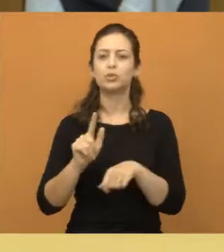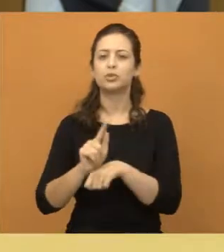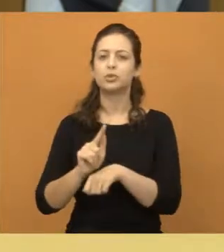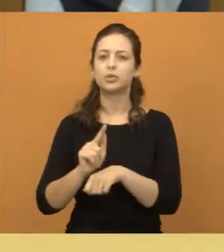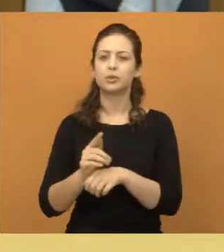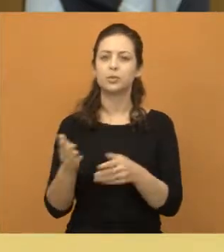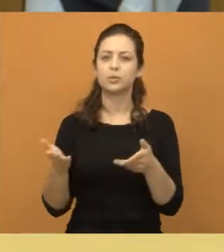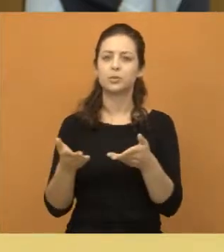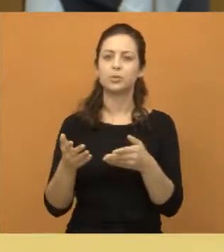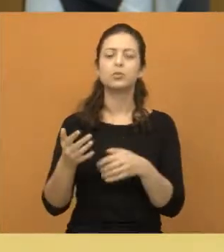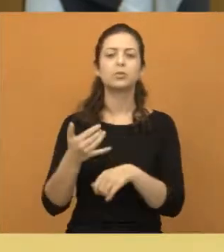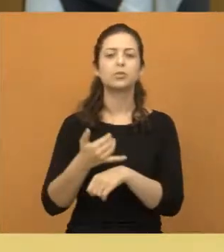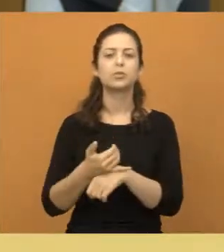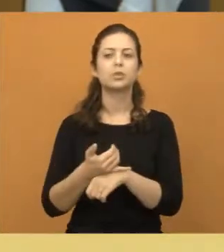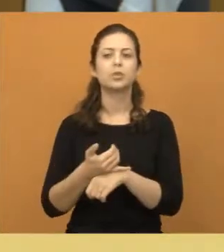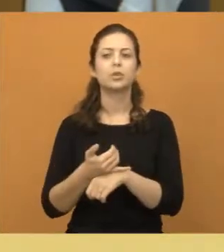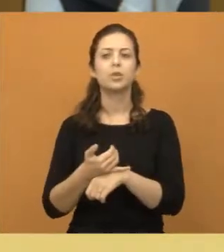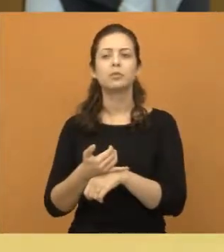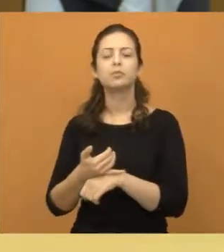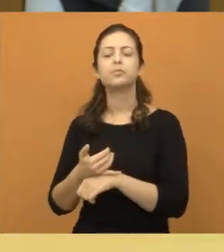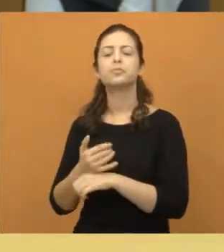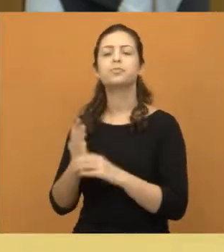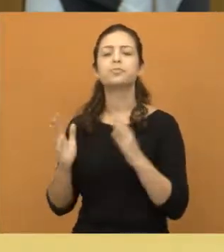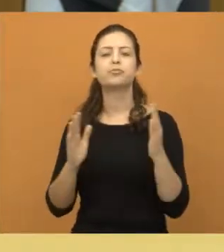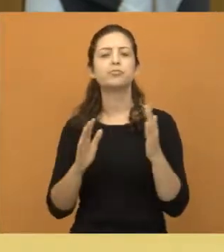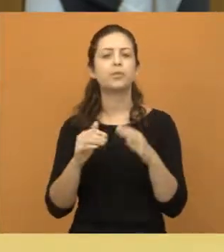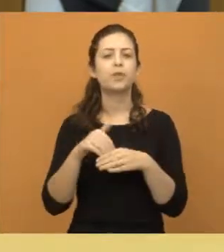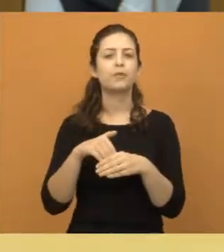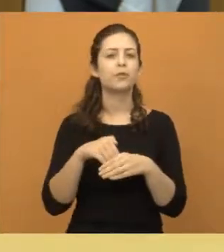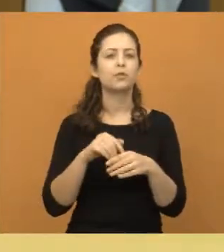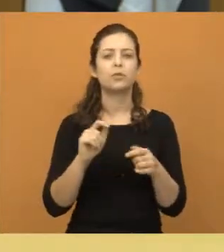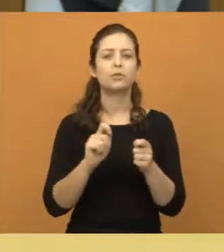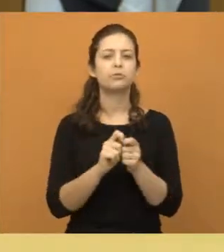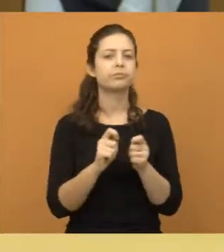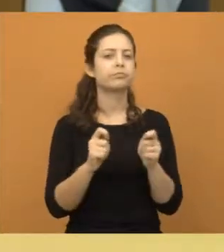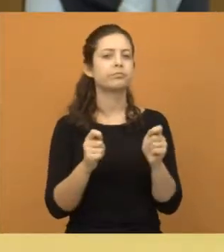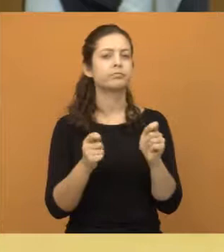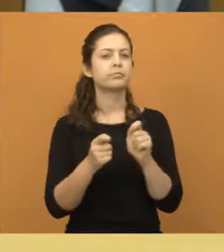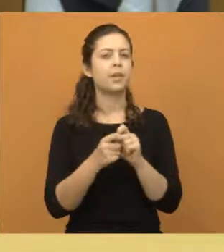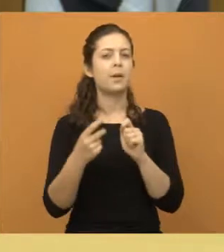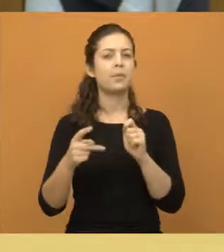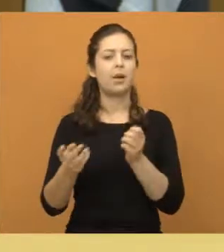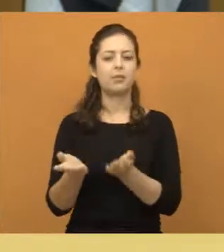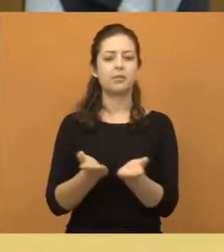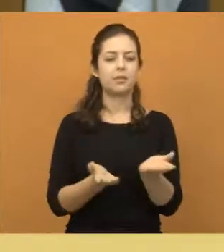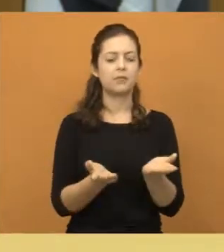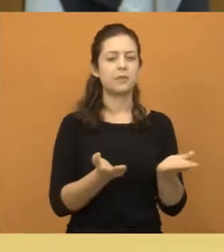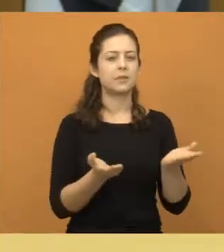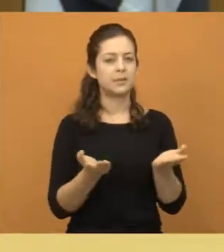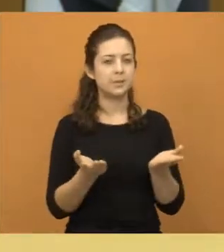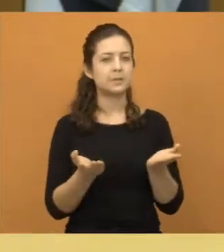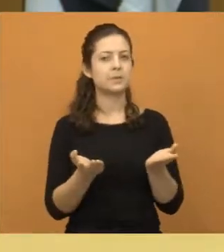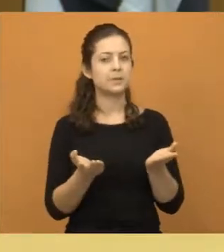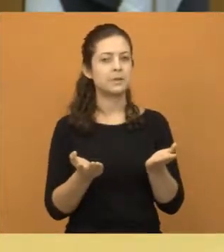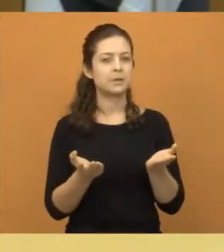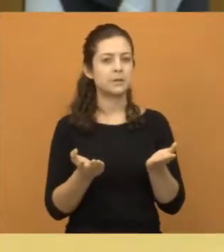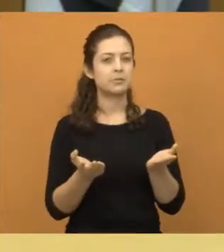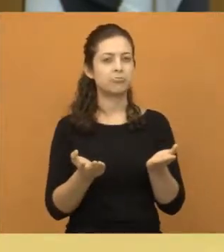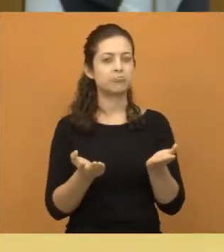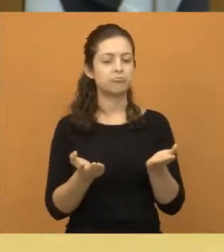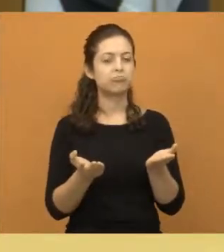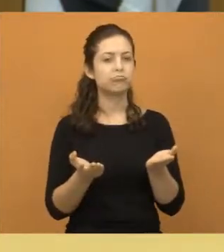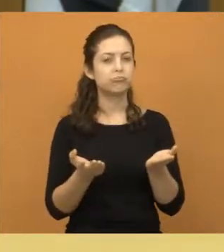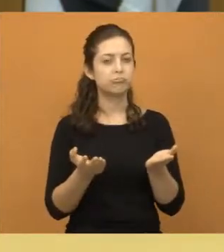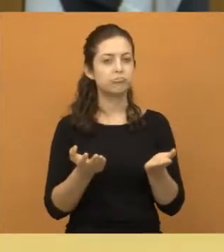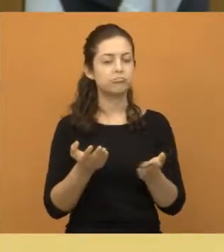gestão, no momento em que nós votamos aqui, o reajuste para os servidores públicos municipais.